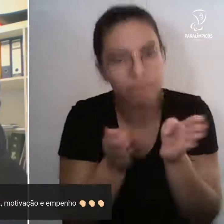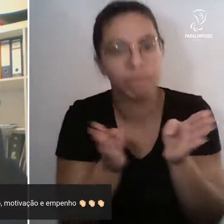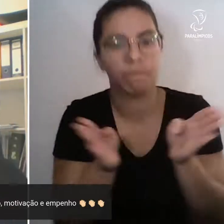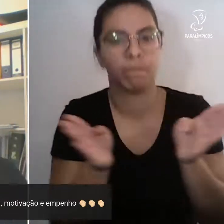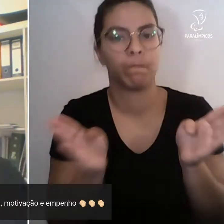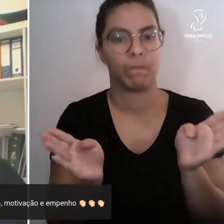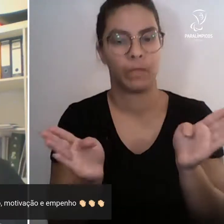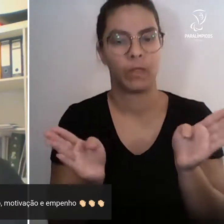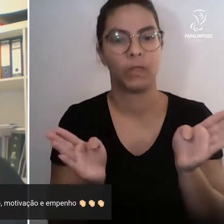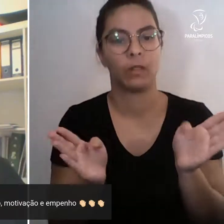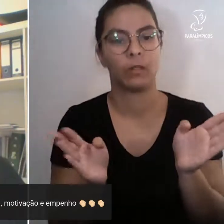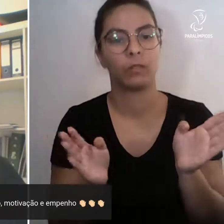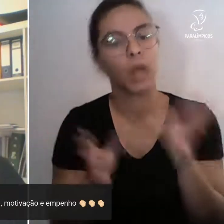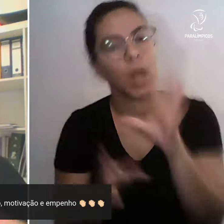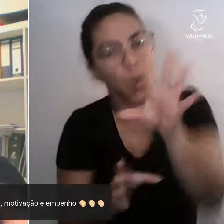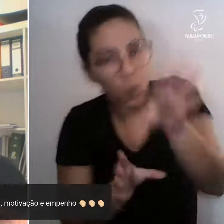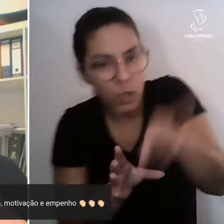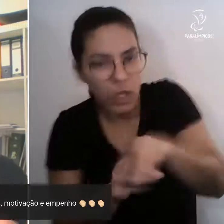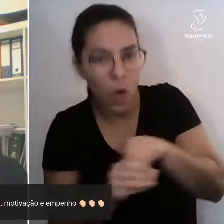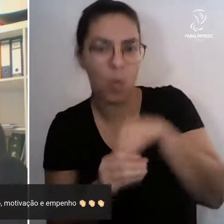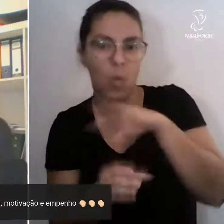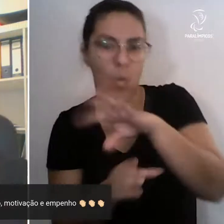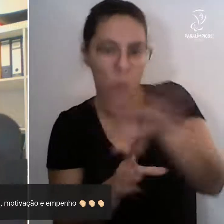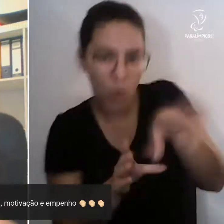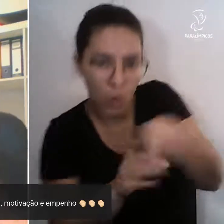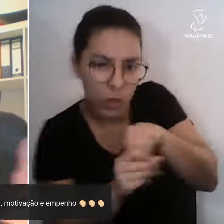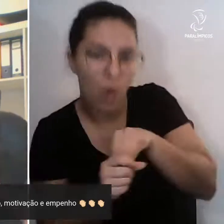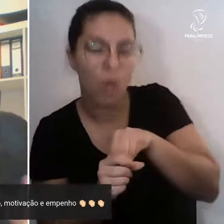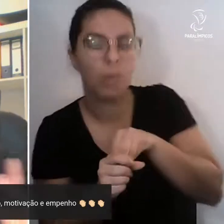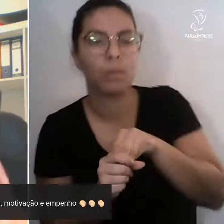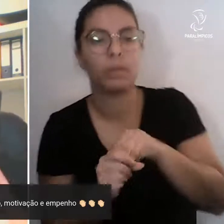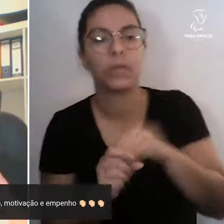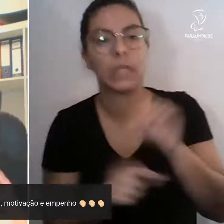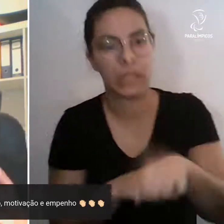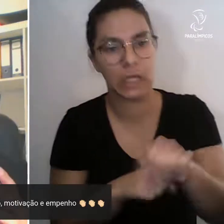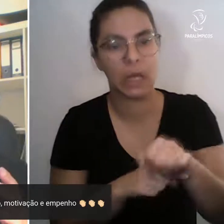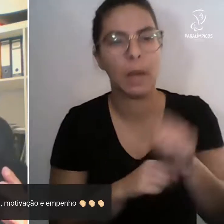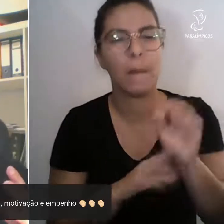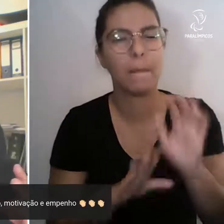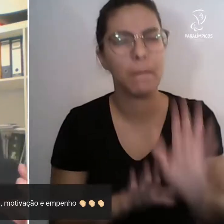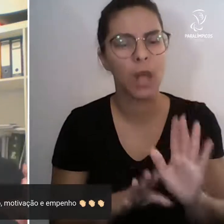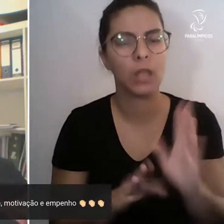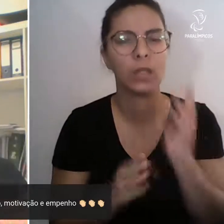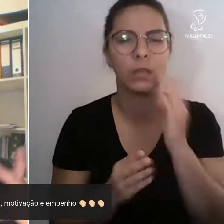bocadinho mais inclusivos. E quando começou isto, depois havia muito